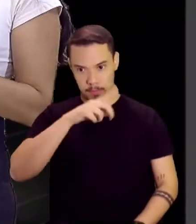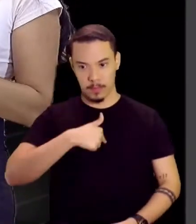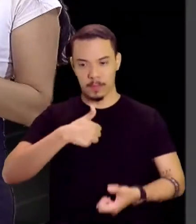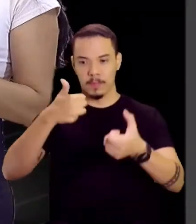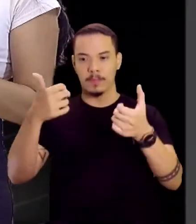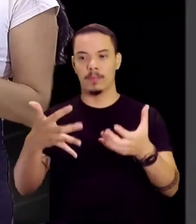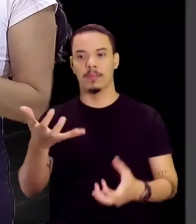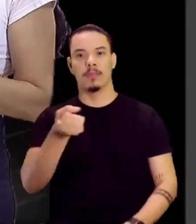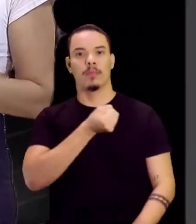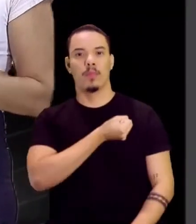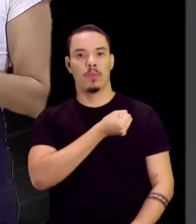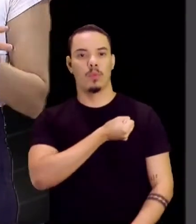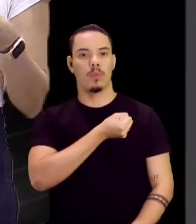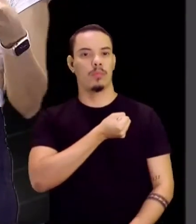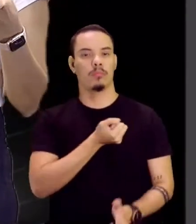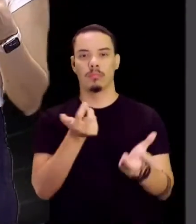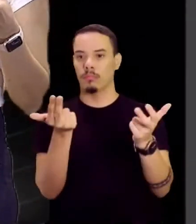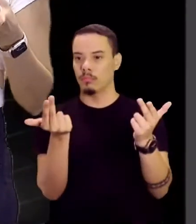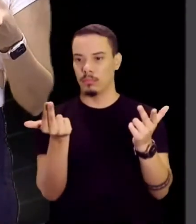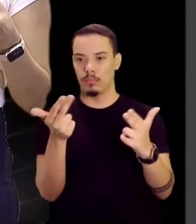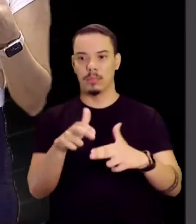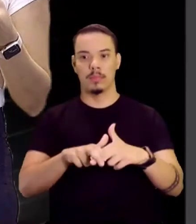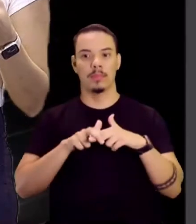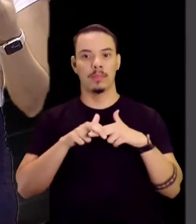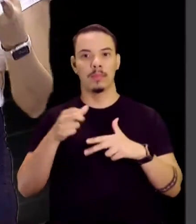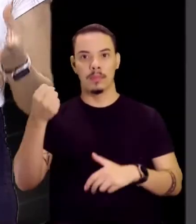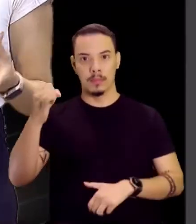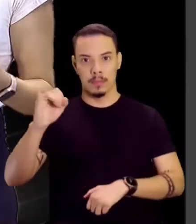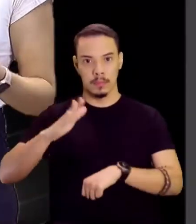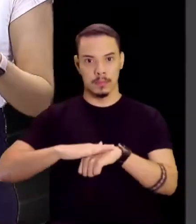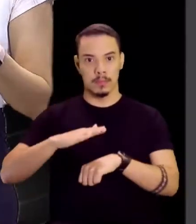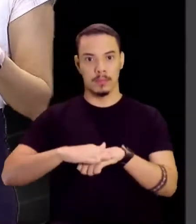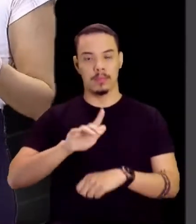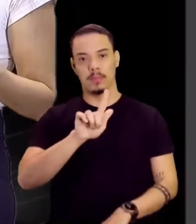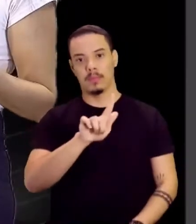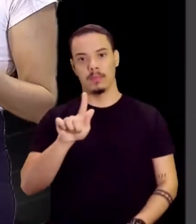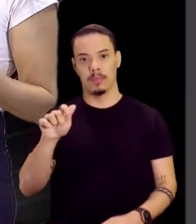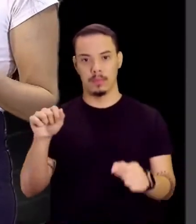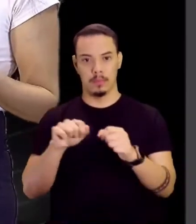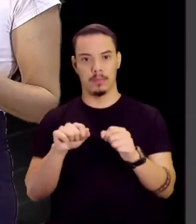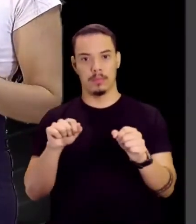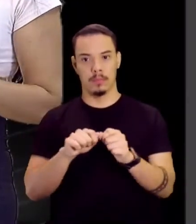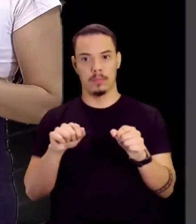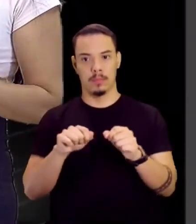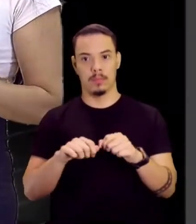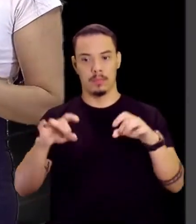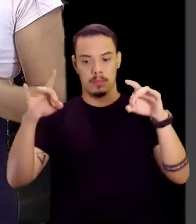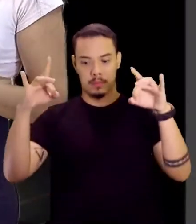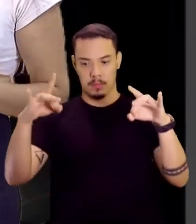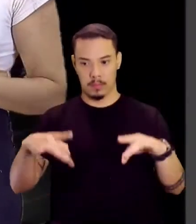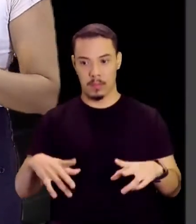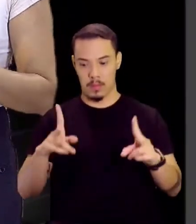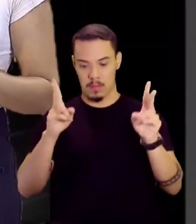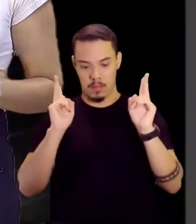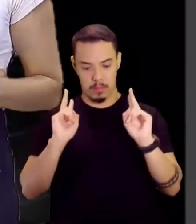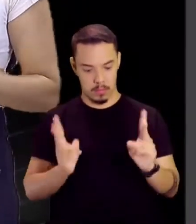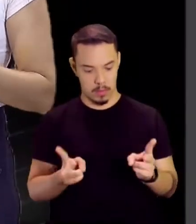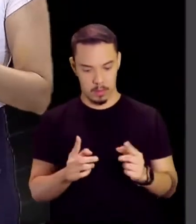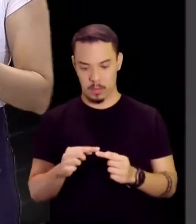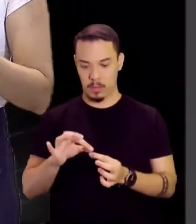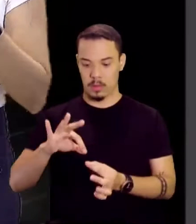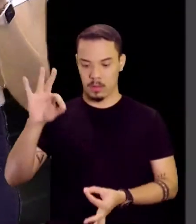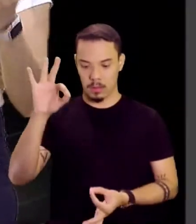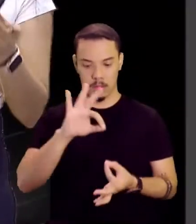aquele valorzinho lá. Justamente. Então, quando o Galileu fez o experimento, se é o mesmo local, como eu disse, mesmo local, mesma altura e tal.